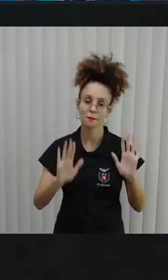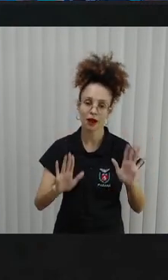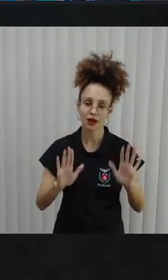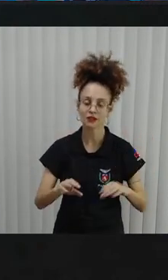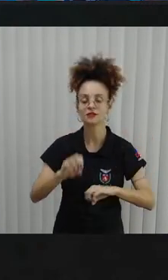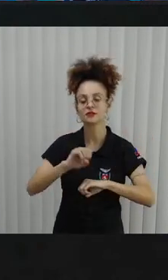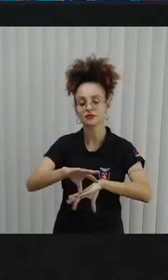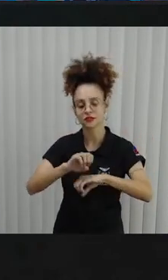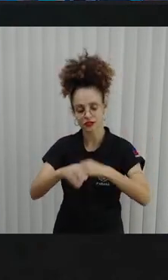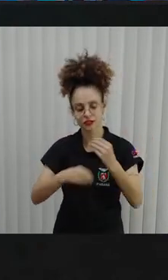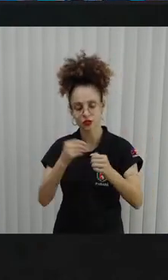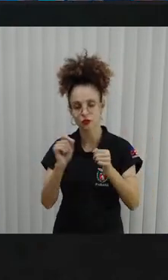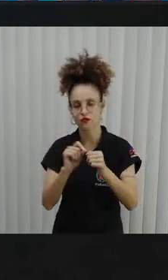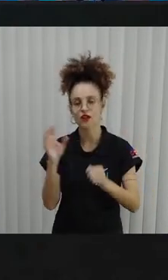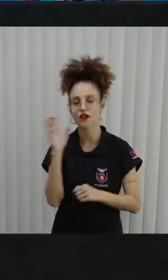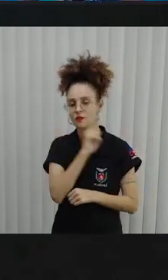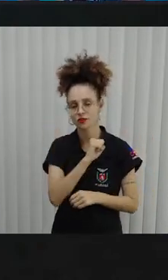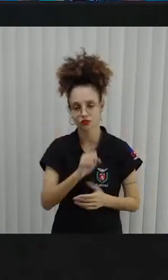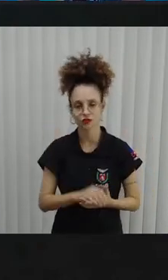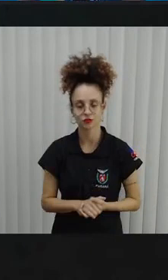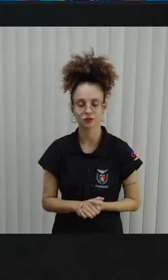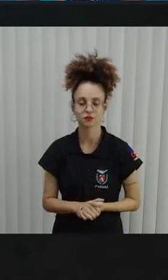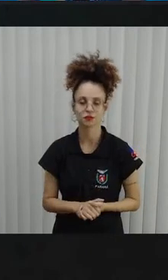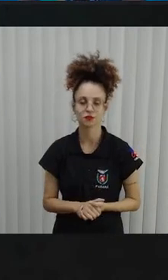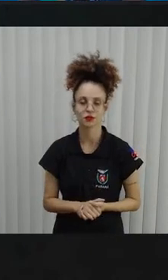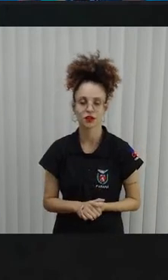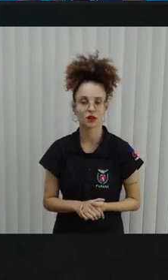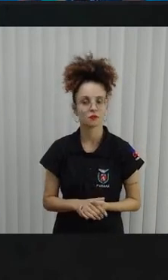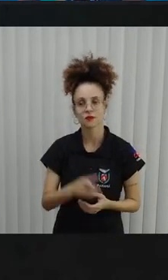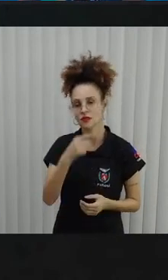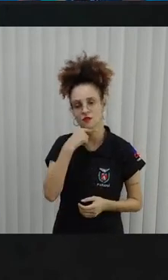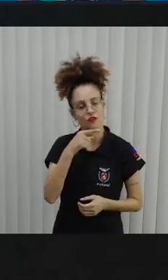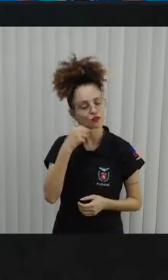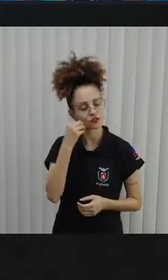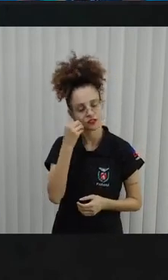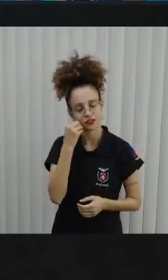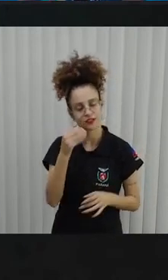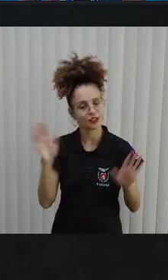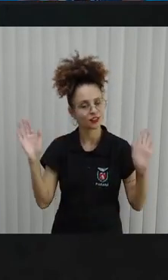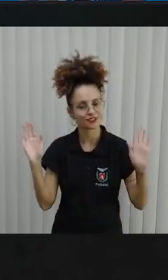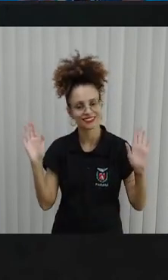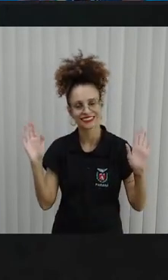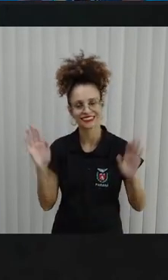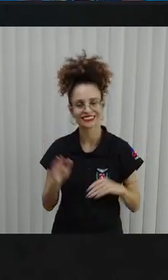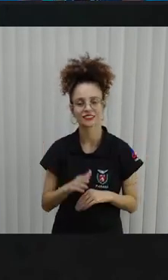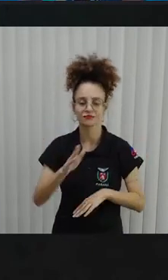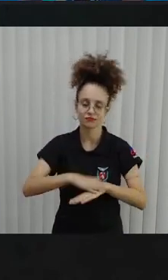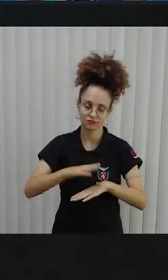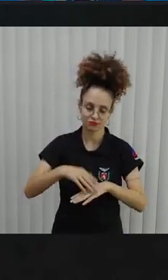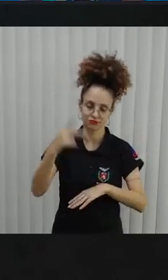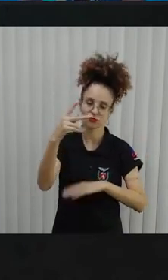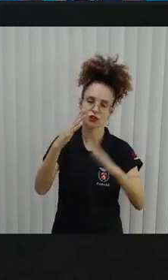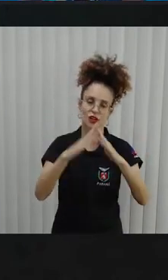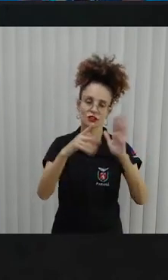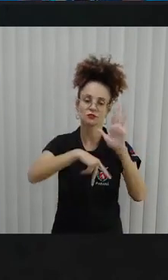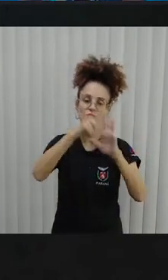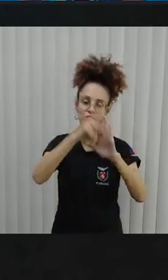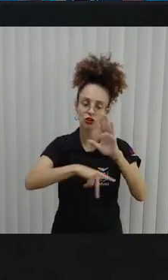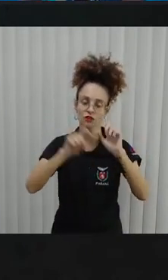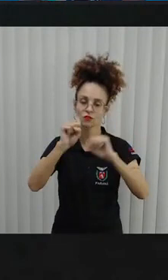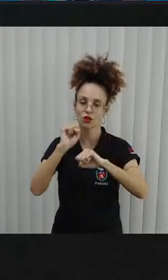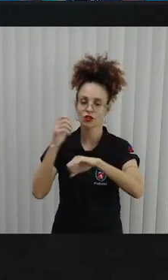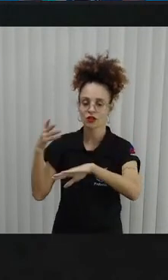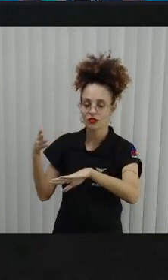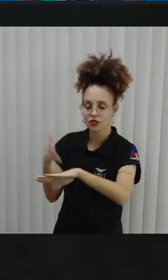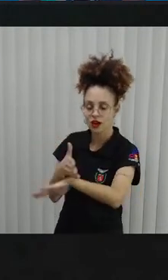ensina aí como é que faz, rapidinho. Beleza. Mas a gente não vai conseguir testar, tá bom, gente? Mas aí na casa de vocês vai ter o projetinho, vocês podem